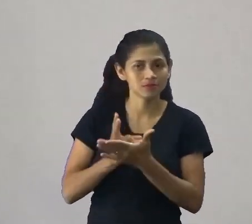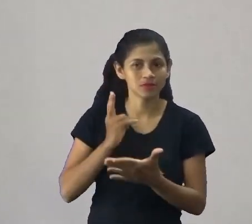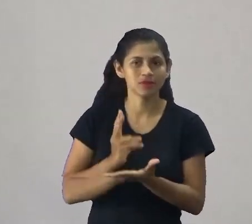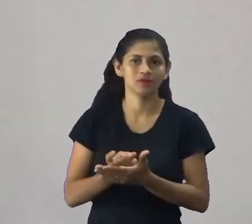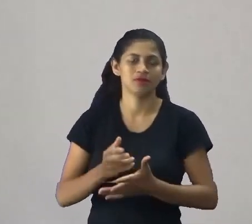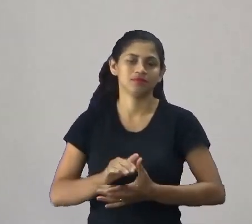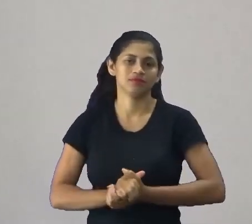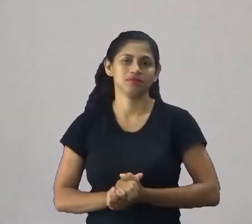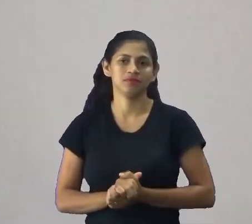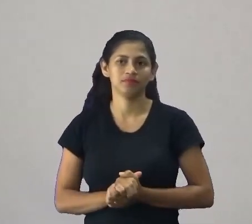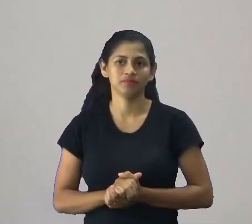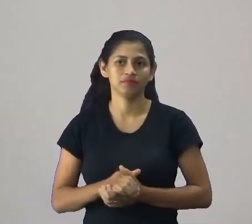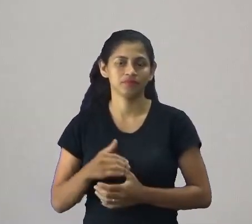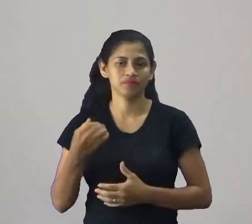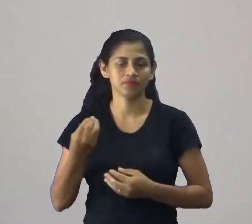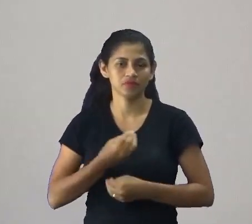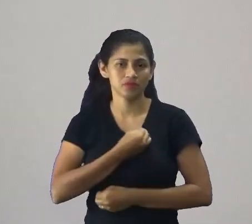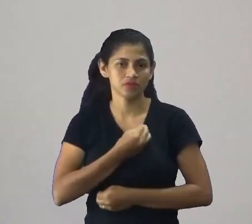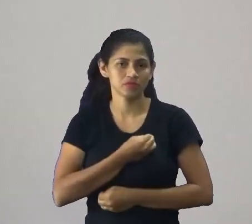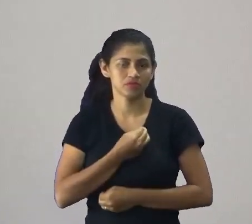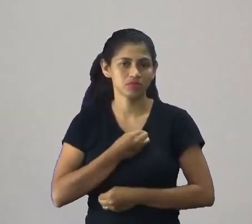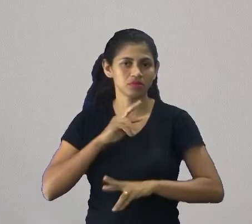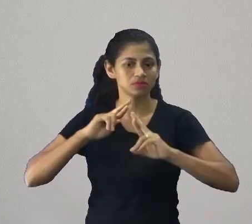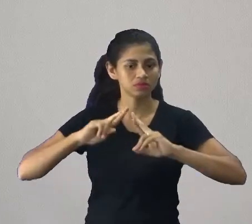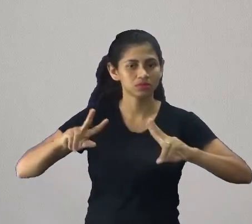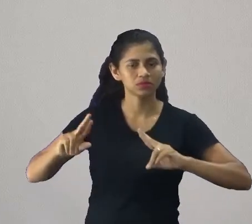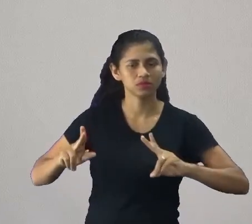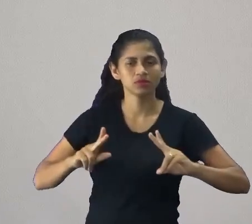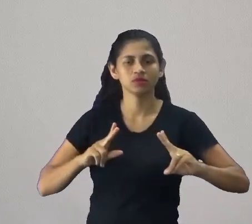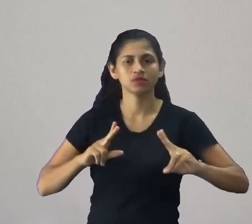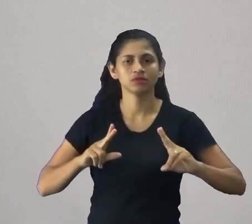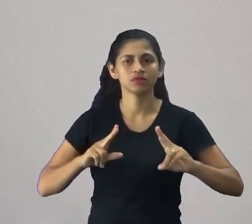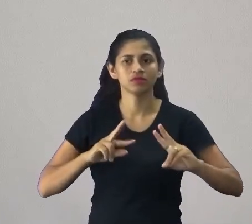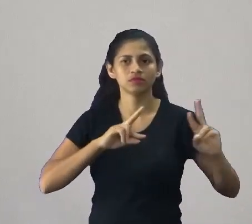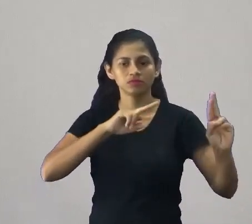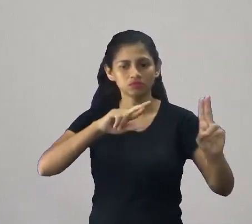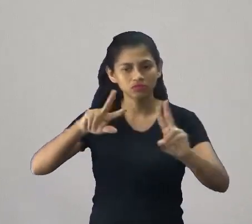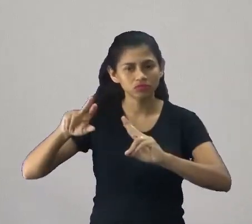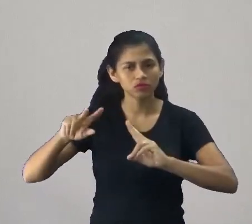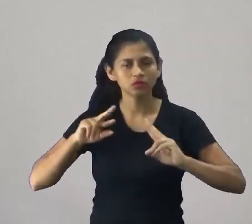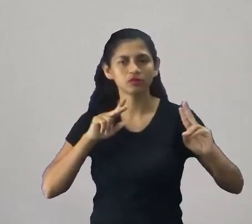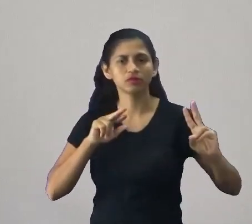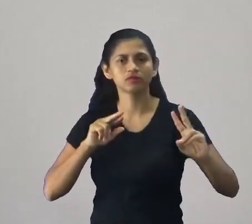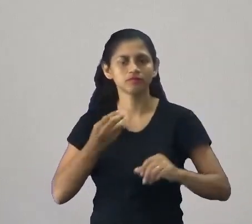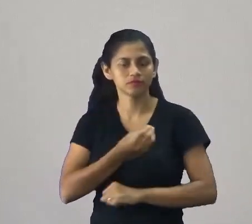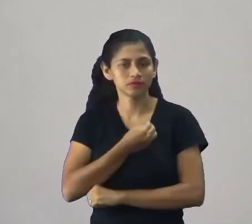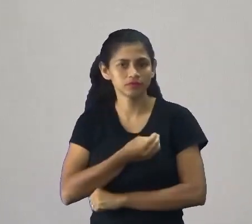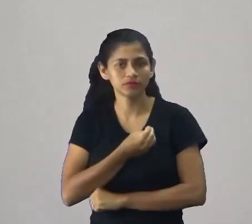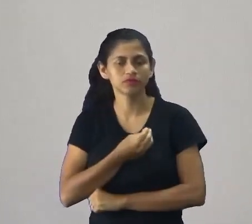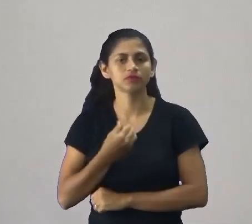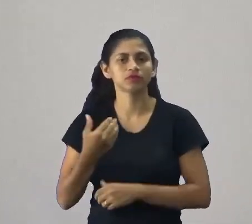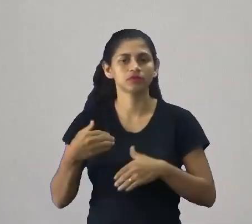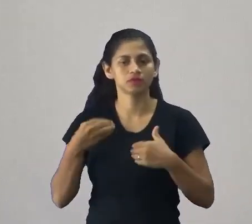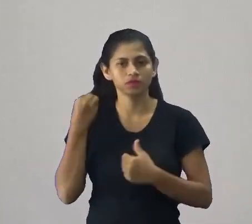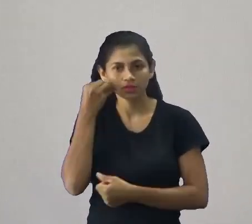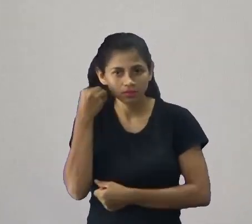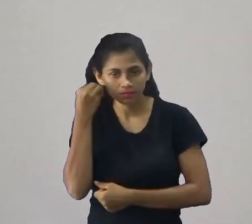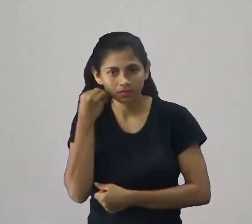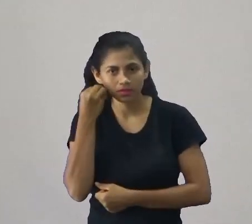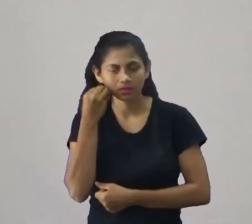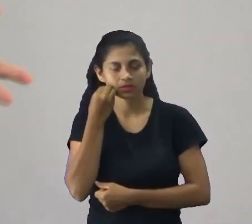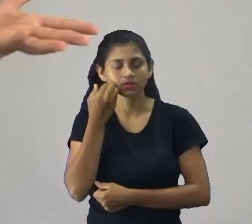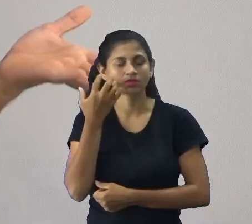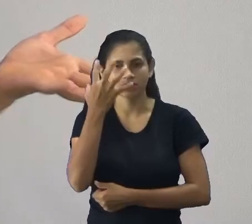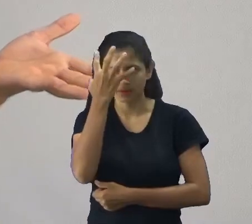caráter lúdico que permite experiências inusitadas, porque a gente quer que vivencie, experiencie, e leve muito a sério, mas